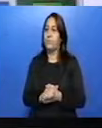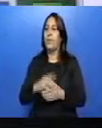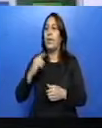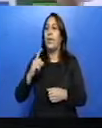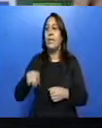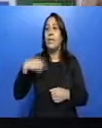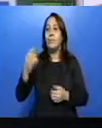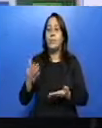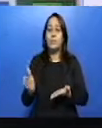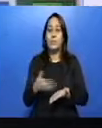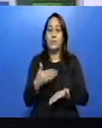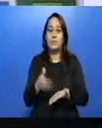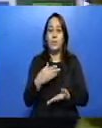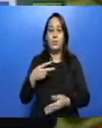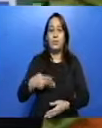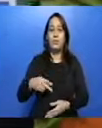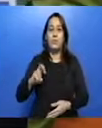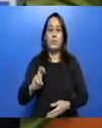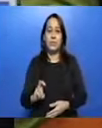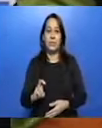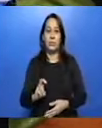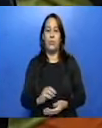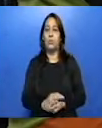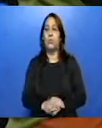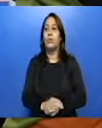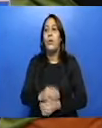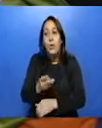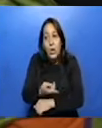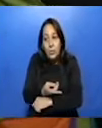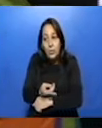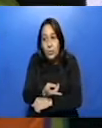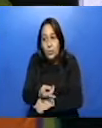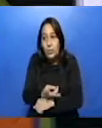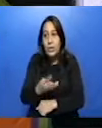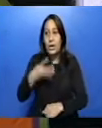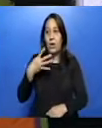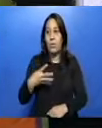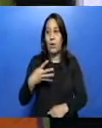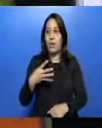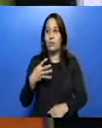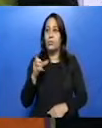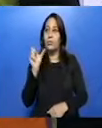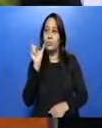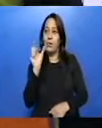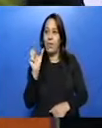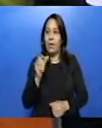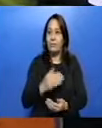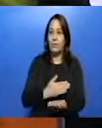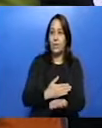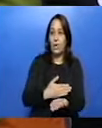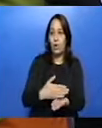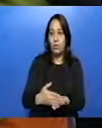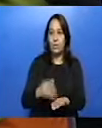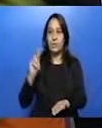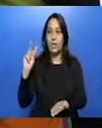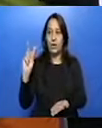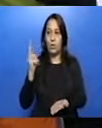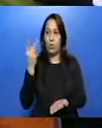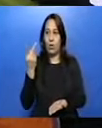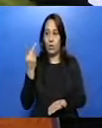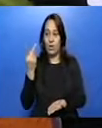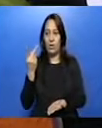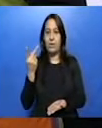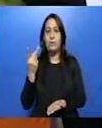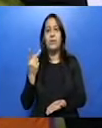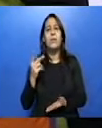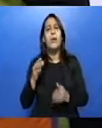Depois, a página 25, vai procurar quatro palavras iniciadas com H. Se não achar,